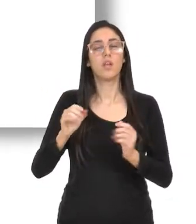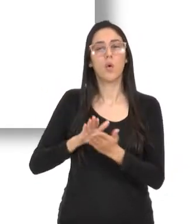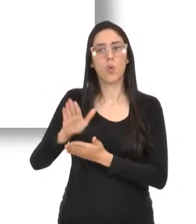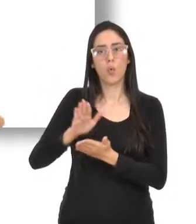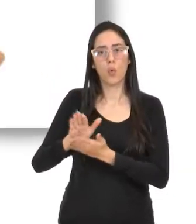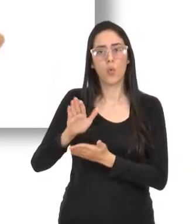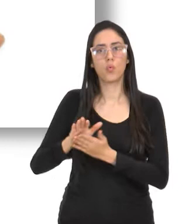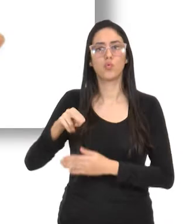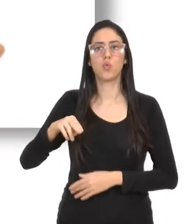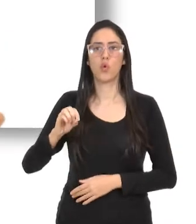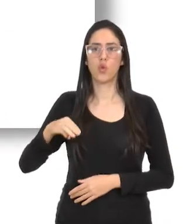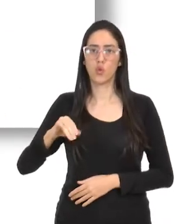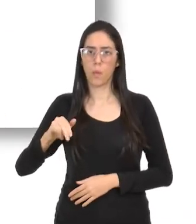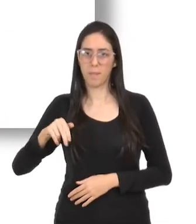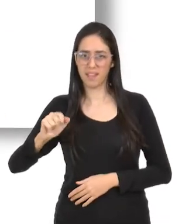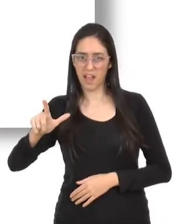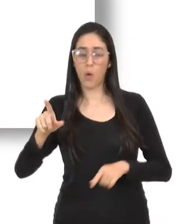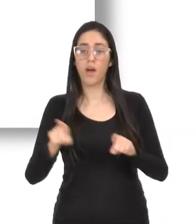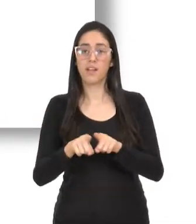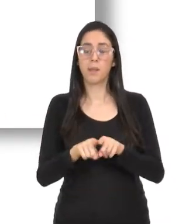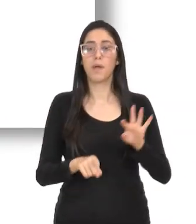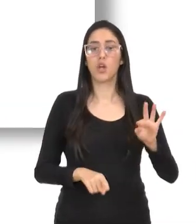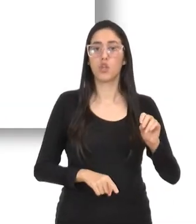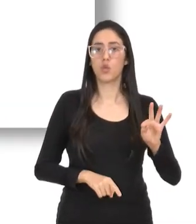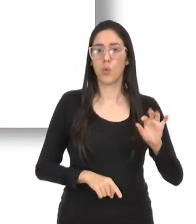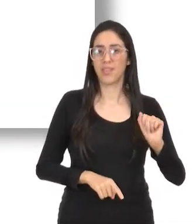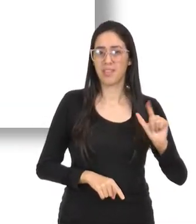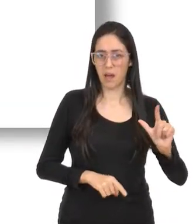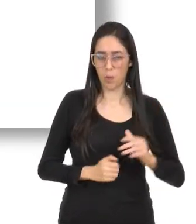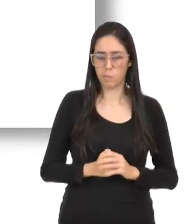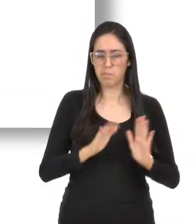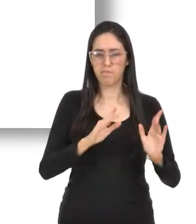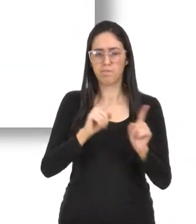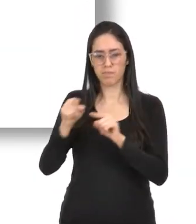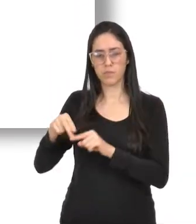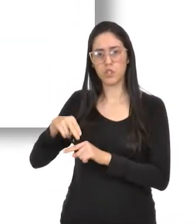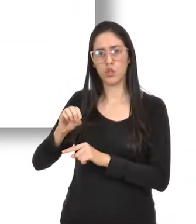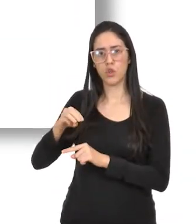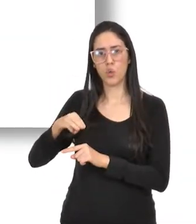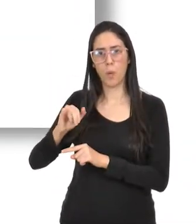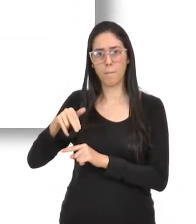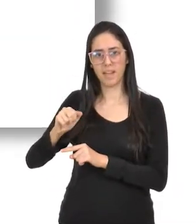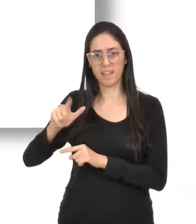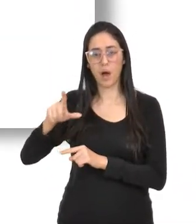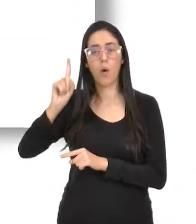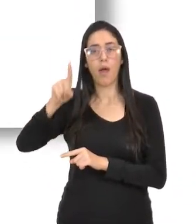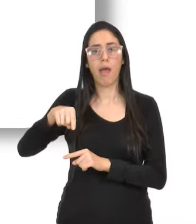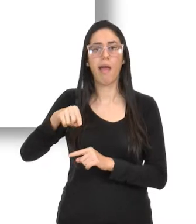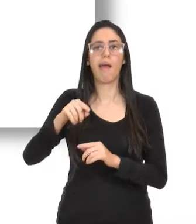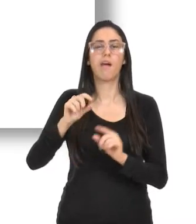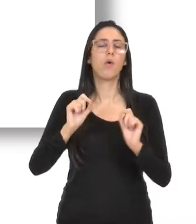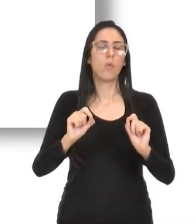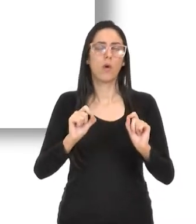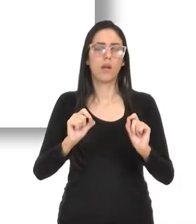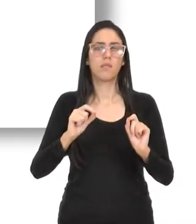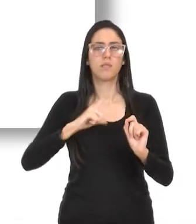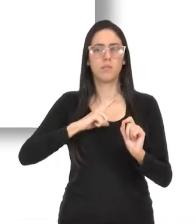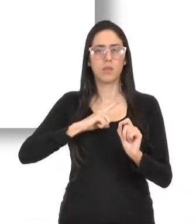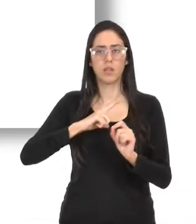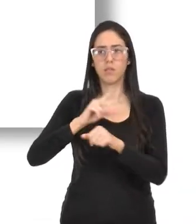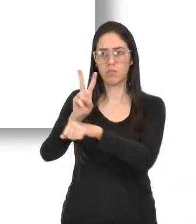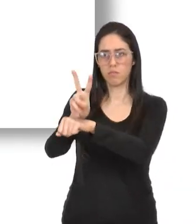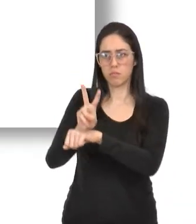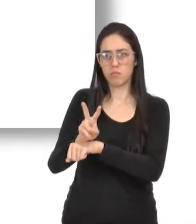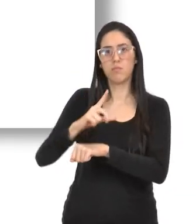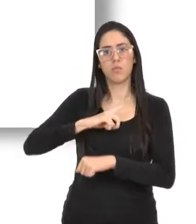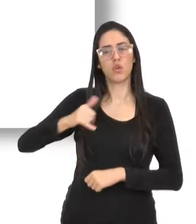efetivo nominal e o custo efetivo total. O custo efetivo nominal é parcial, ou seja, é aquele juro que